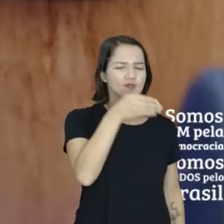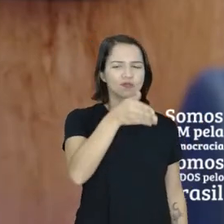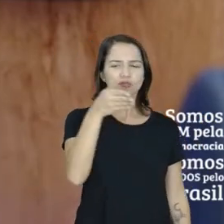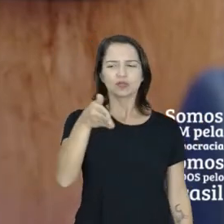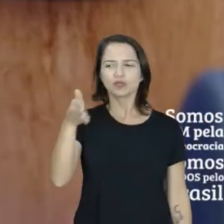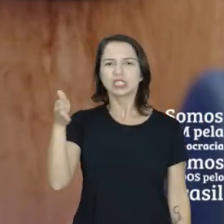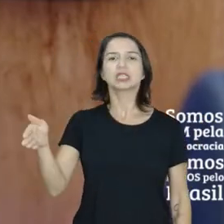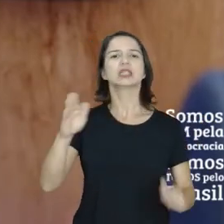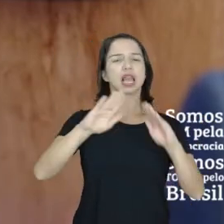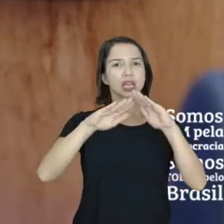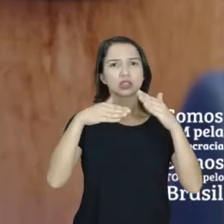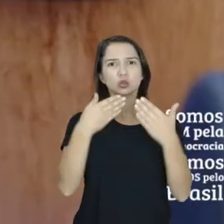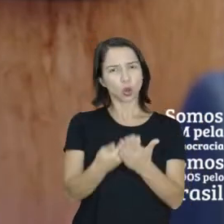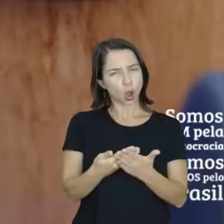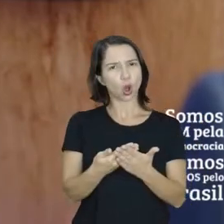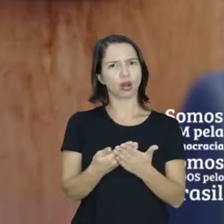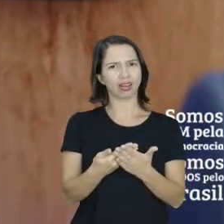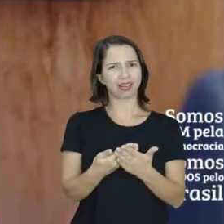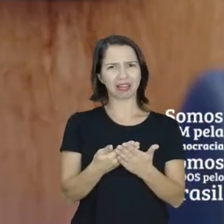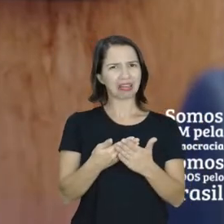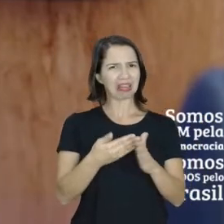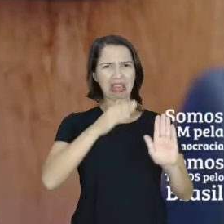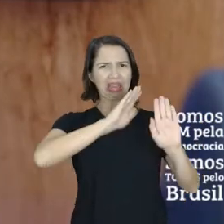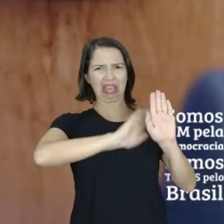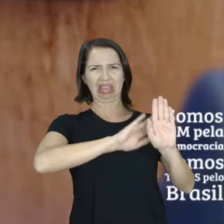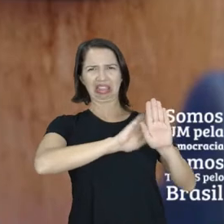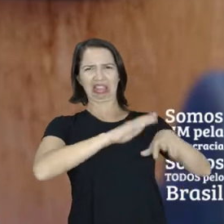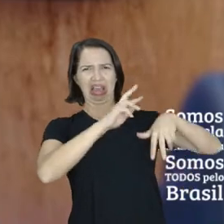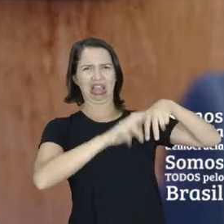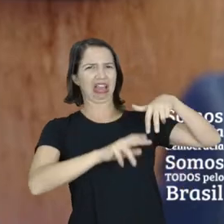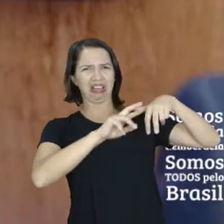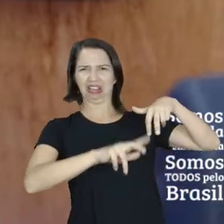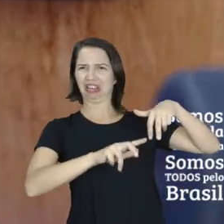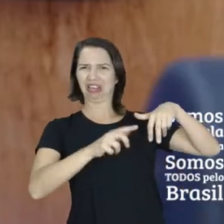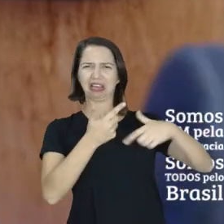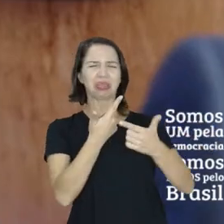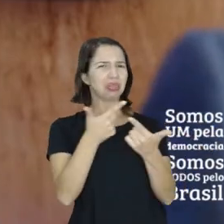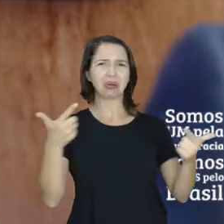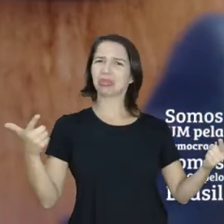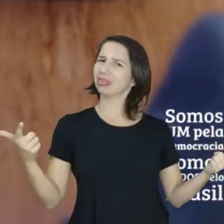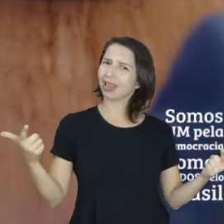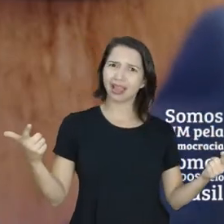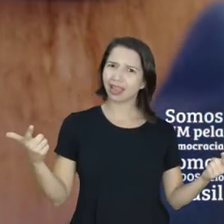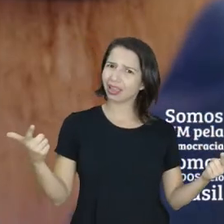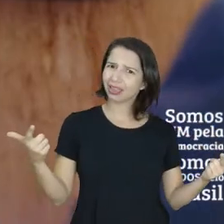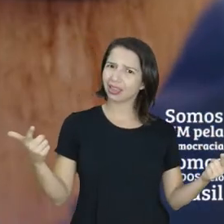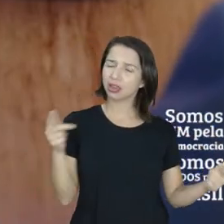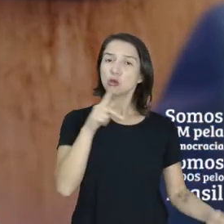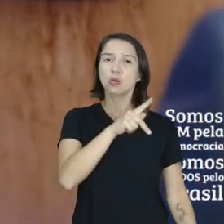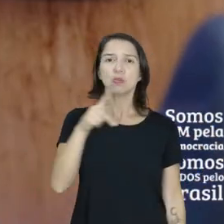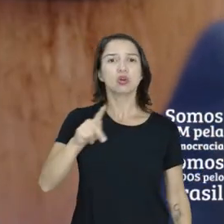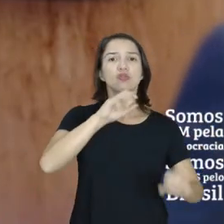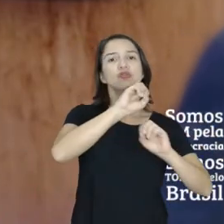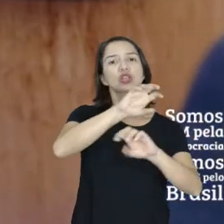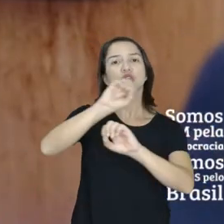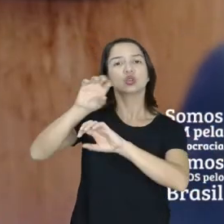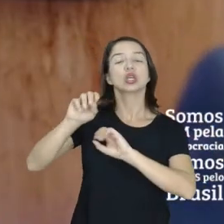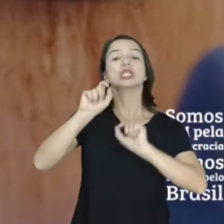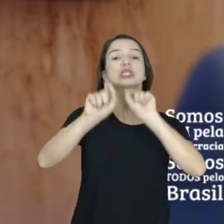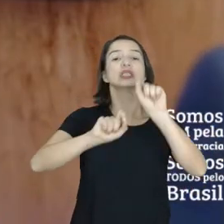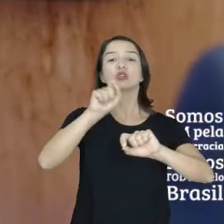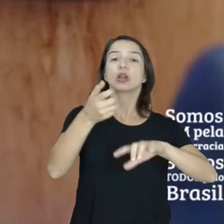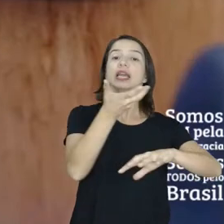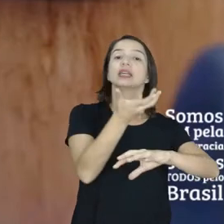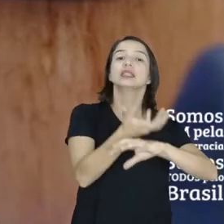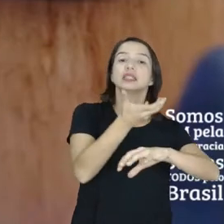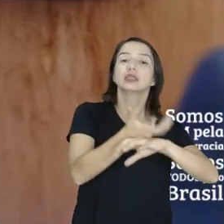ensinam na escola português, matemática, história, geografia, biologia, mas não existe isso. Isso é um